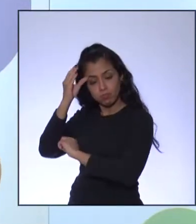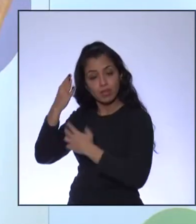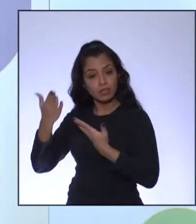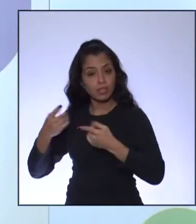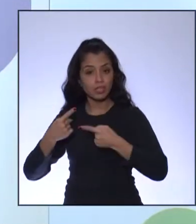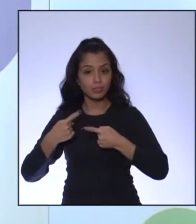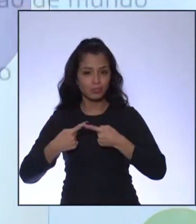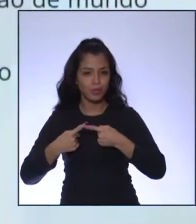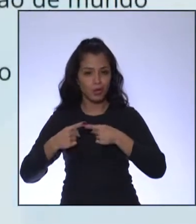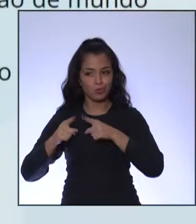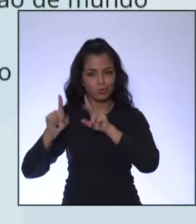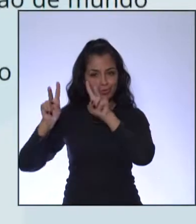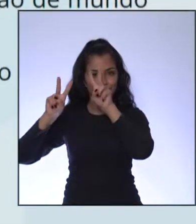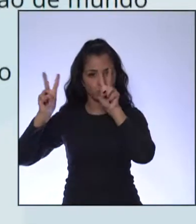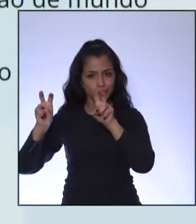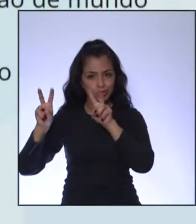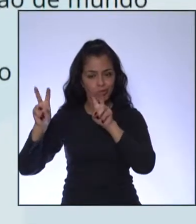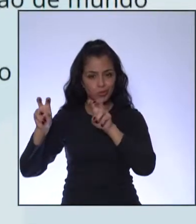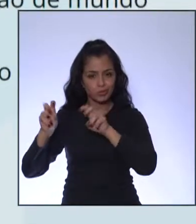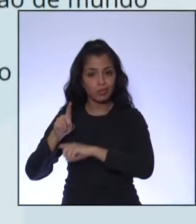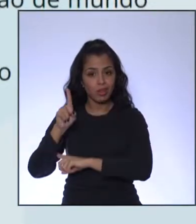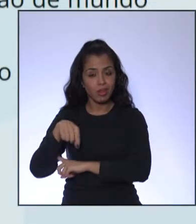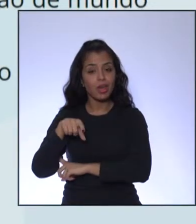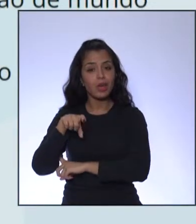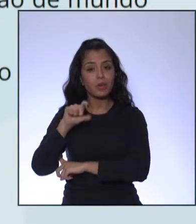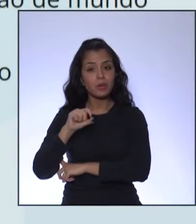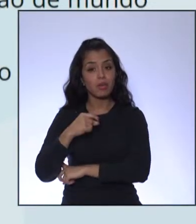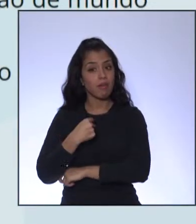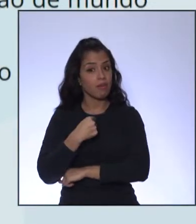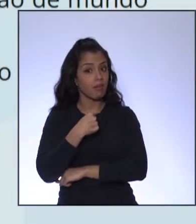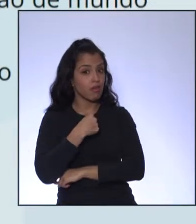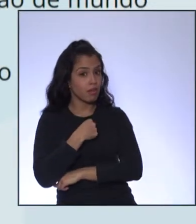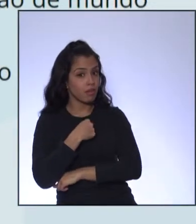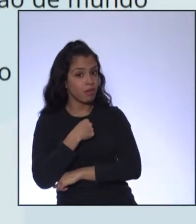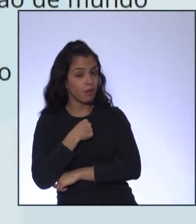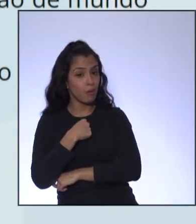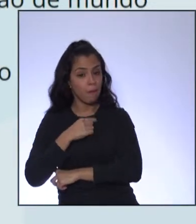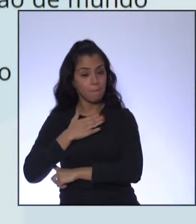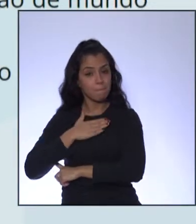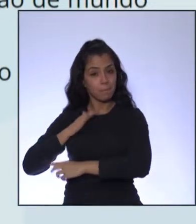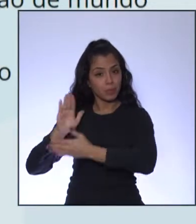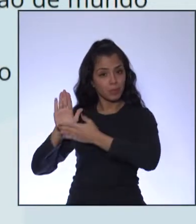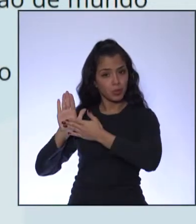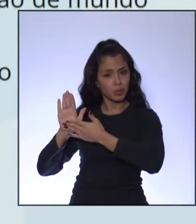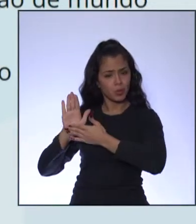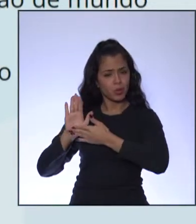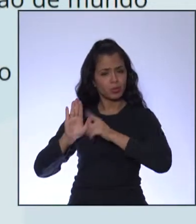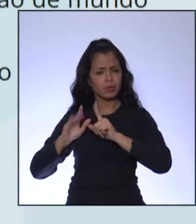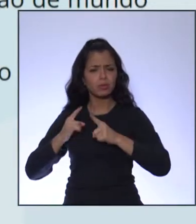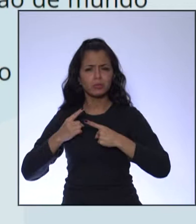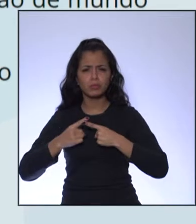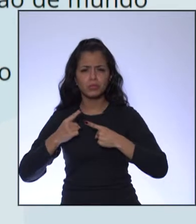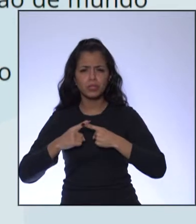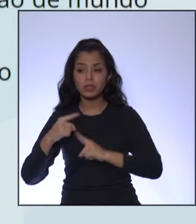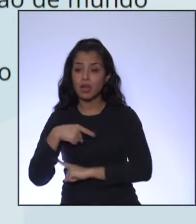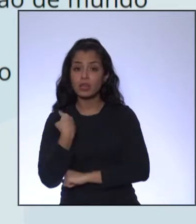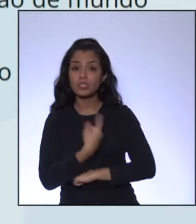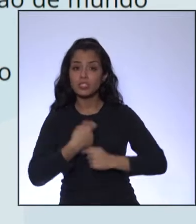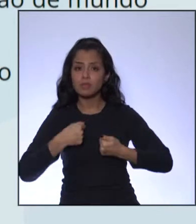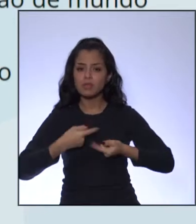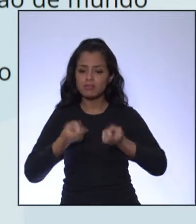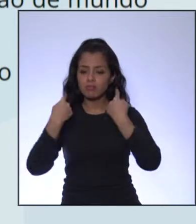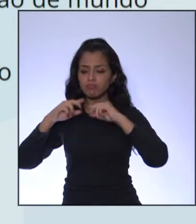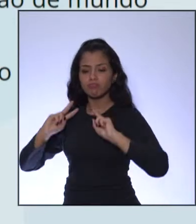título do projeto de vida no 9º ano é Eu e Meu Propósito. Por quê? Você precisa se reconhecer, se